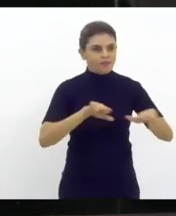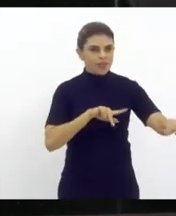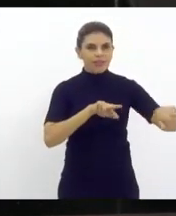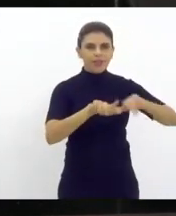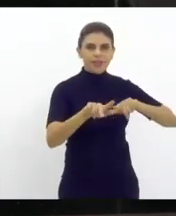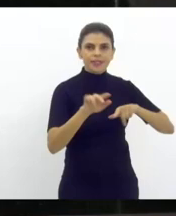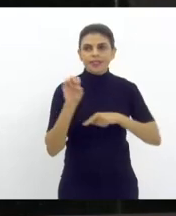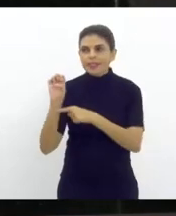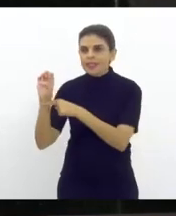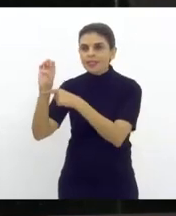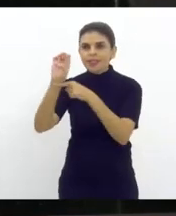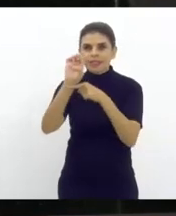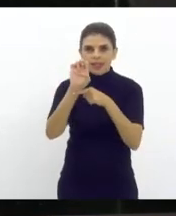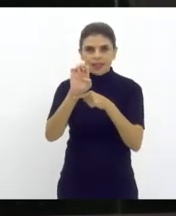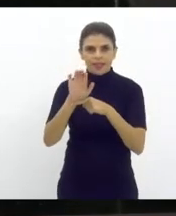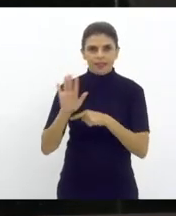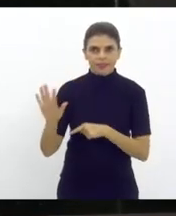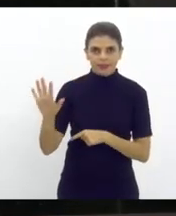os estados